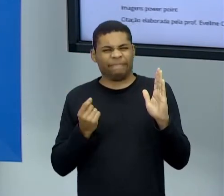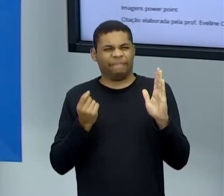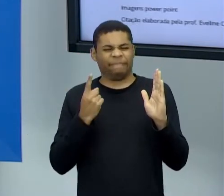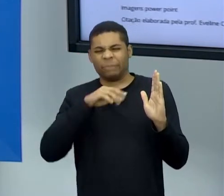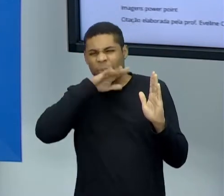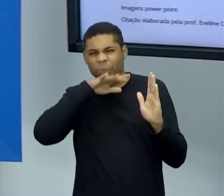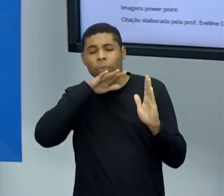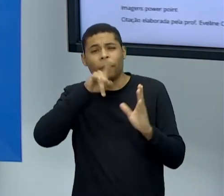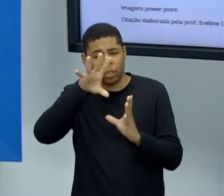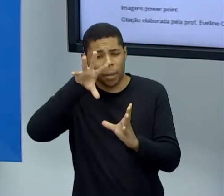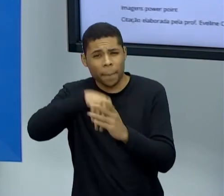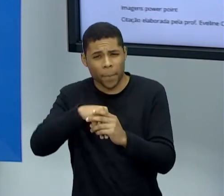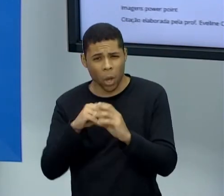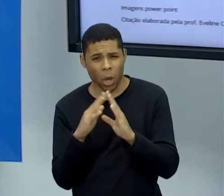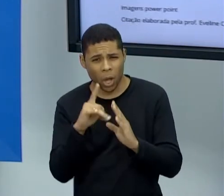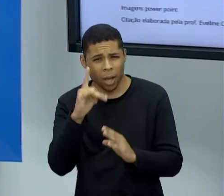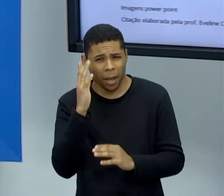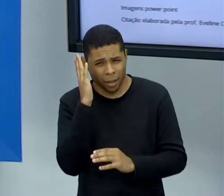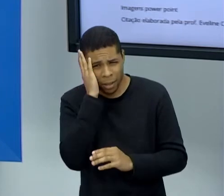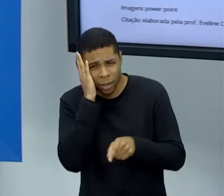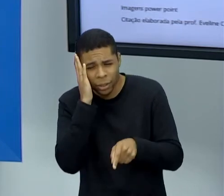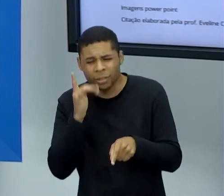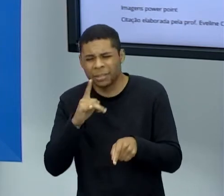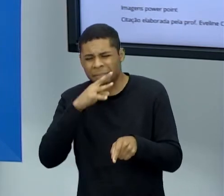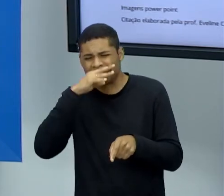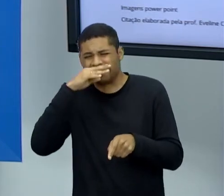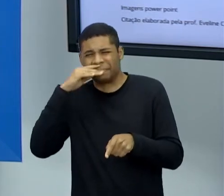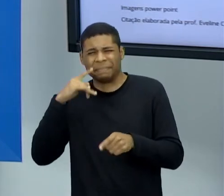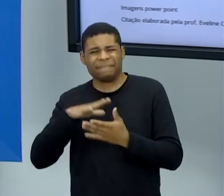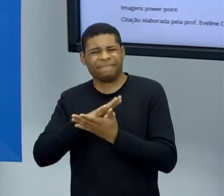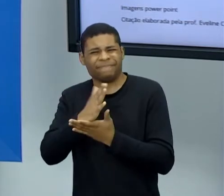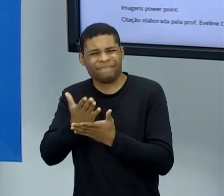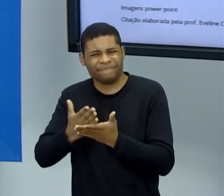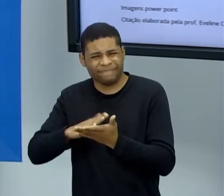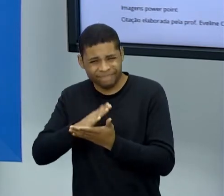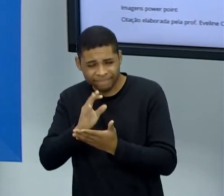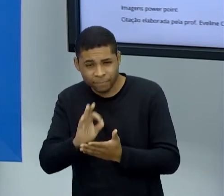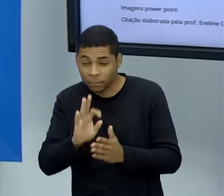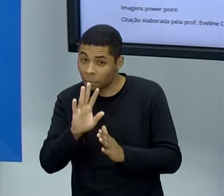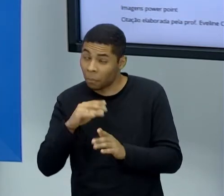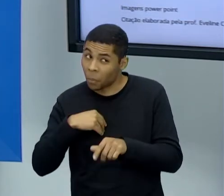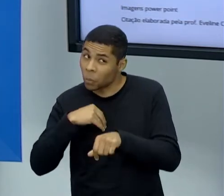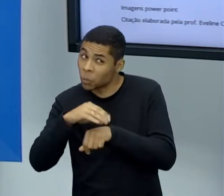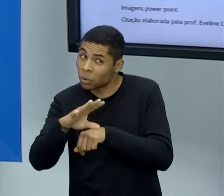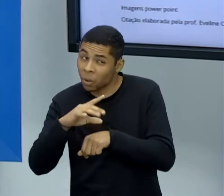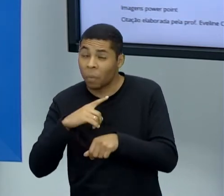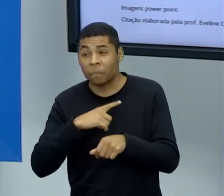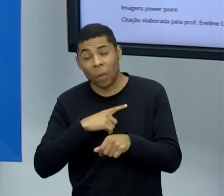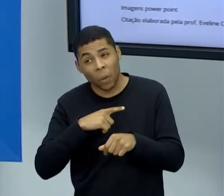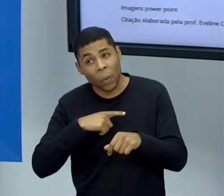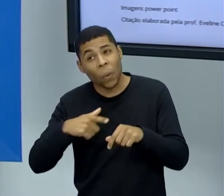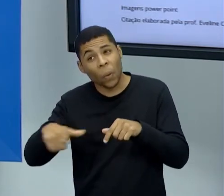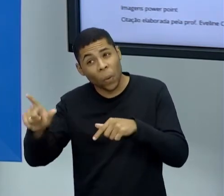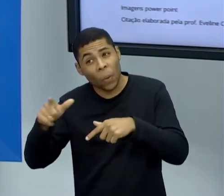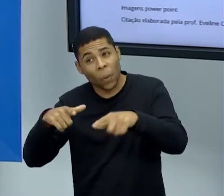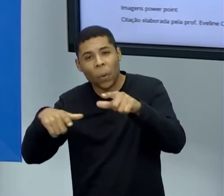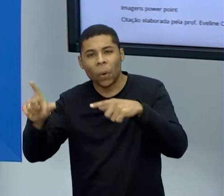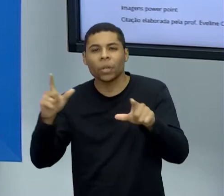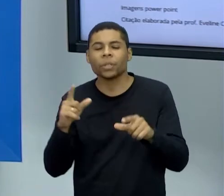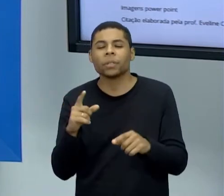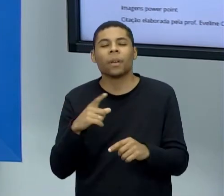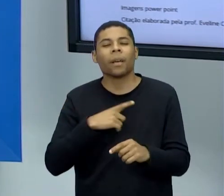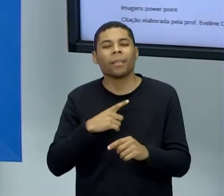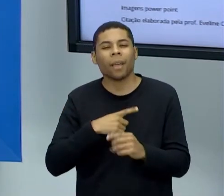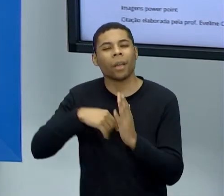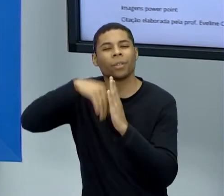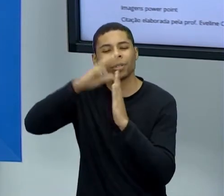está morando dentro da residência, fica bem desagradável. Sugestão, existem tintas tóxicas ou